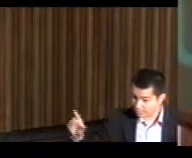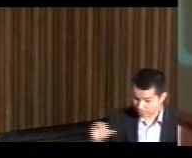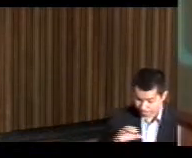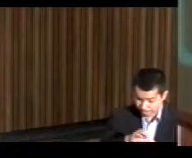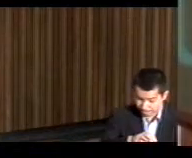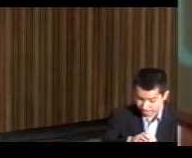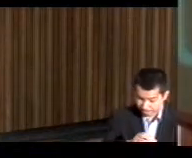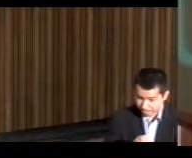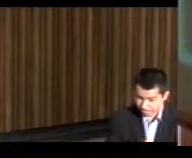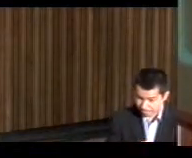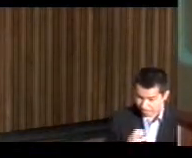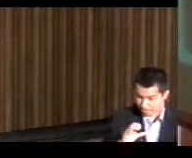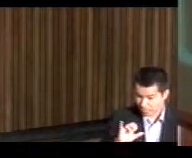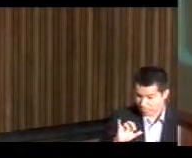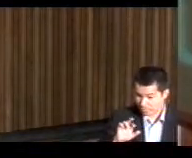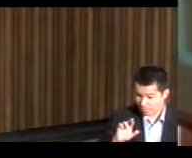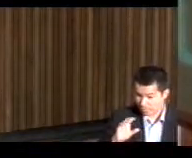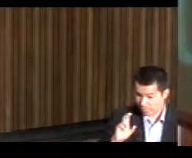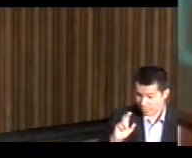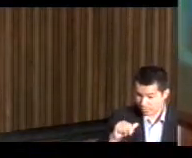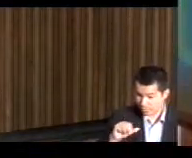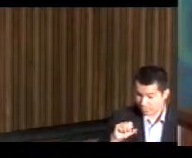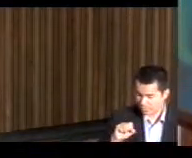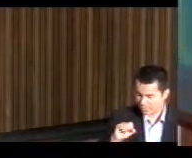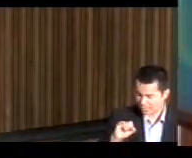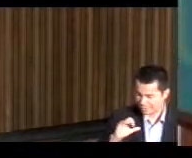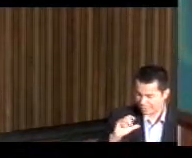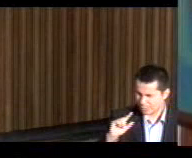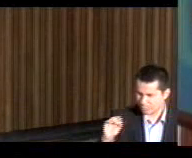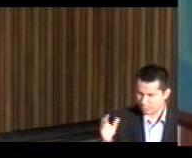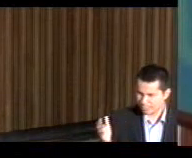Circuncisão. Que negócio é esse de circuncisão?